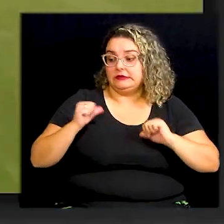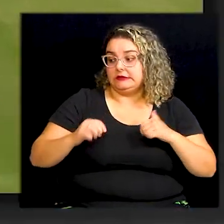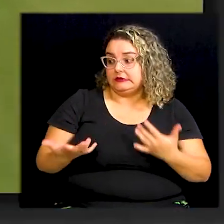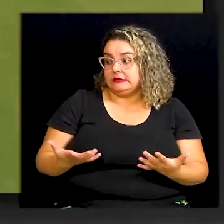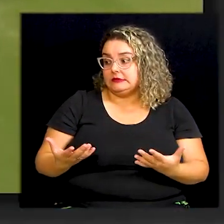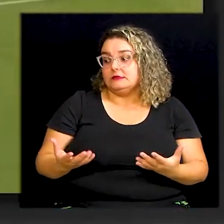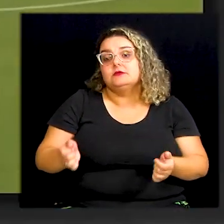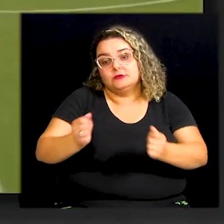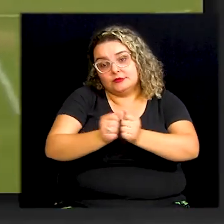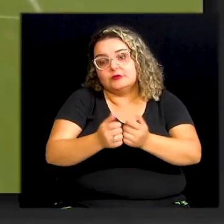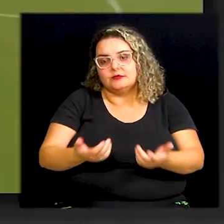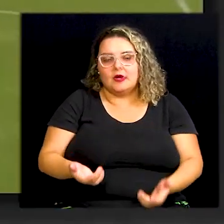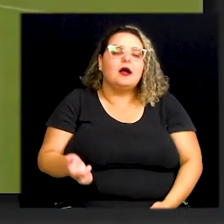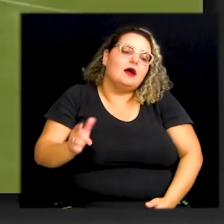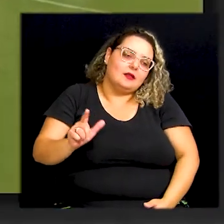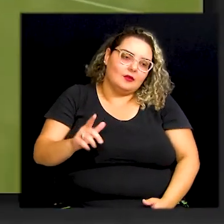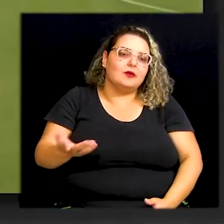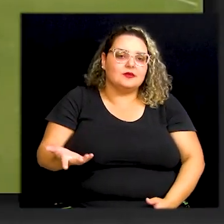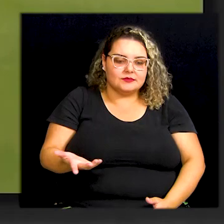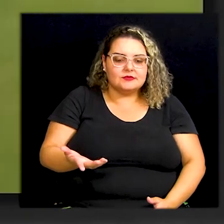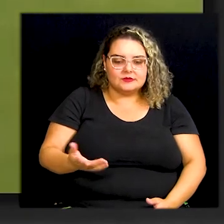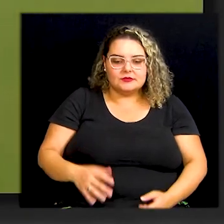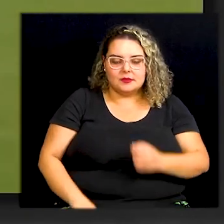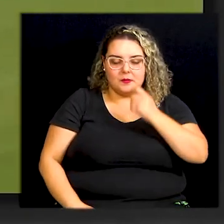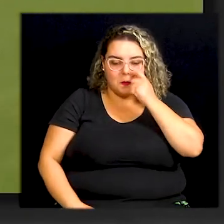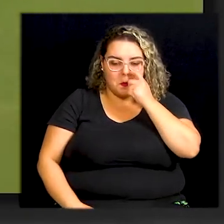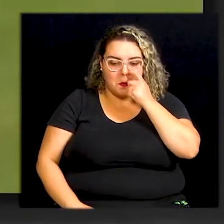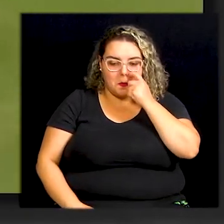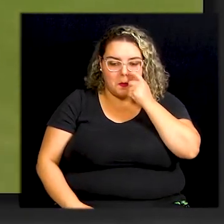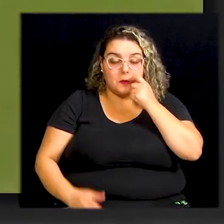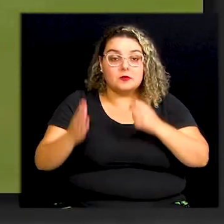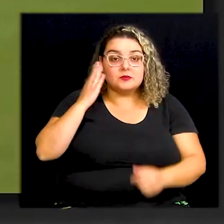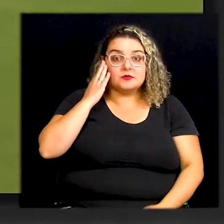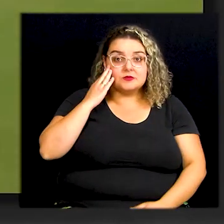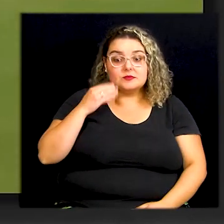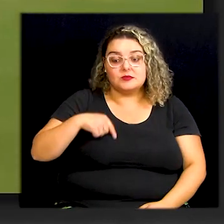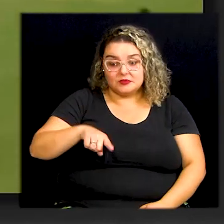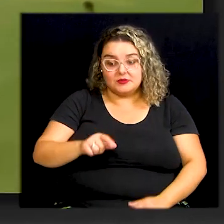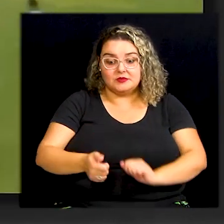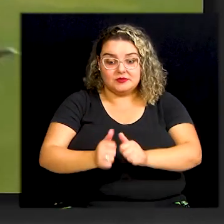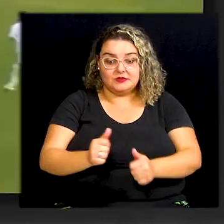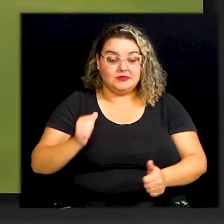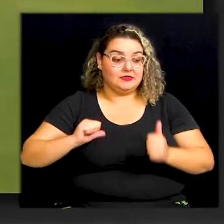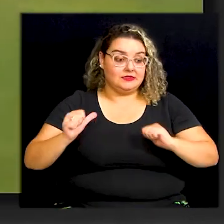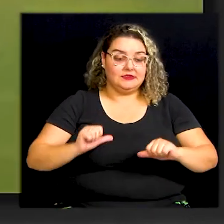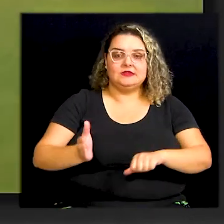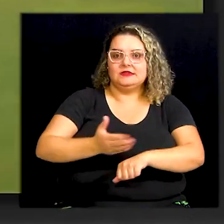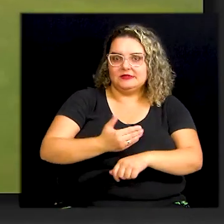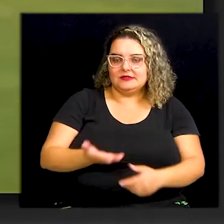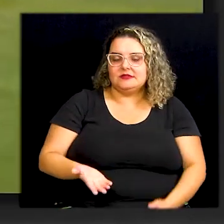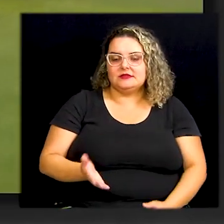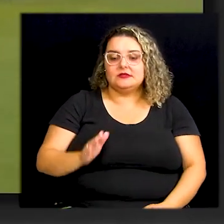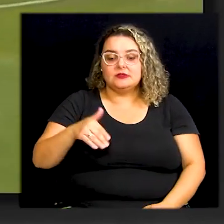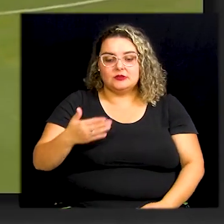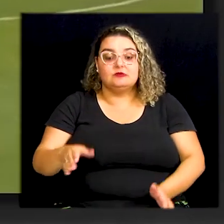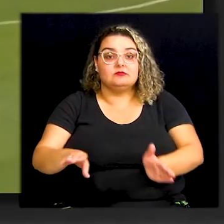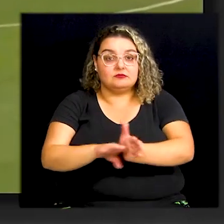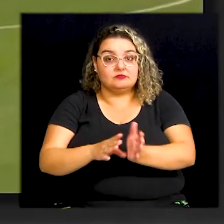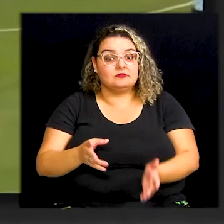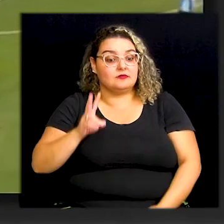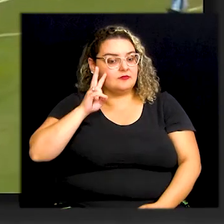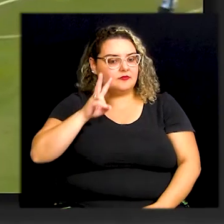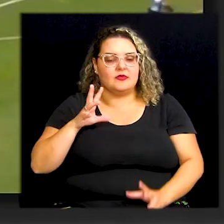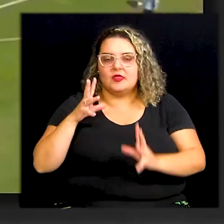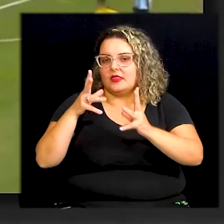ansiedade, que eu acho que estava presente? Lógico, né? Quando eu soube que ia jogar, já estava ansioso, né? Antes do jogo. E quando a gente chega aqui e